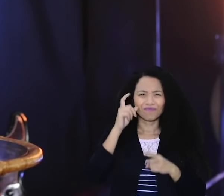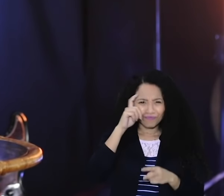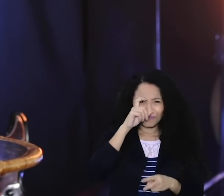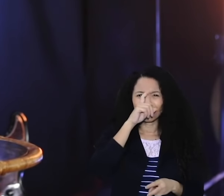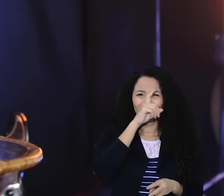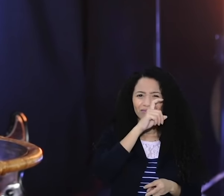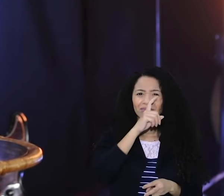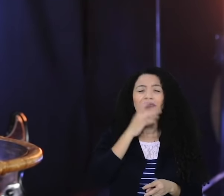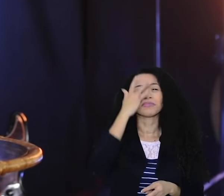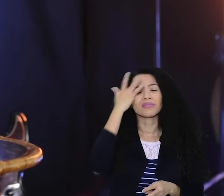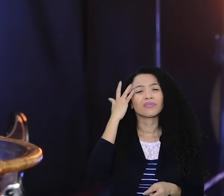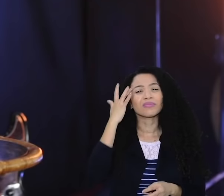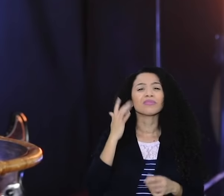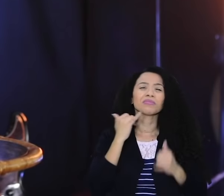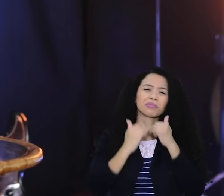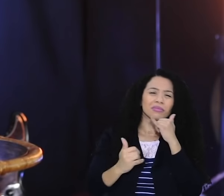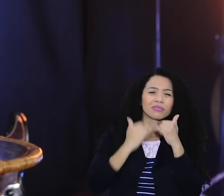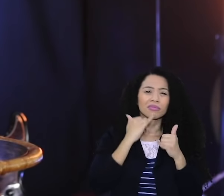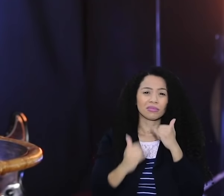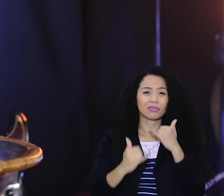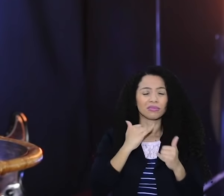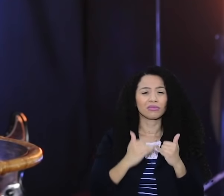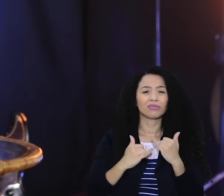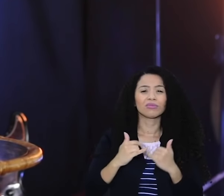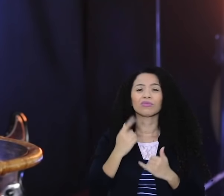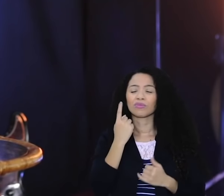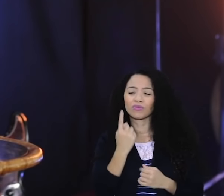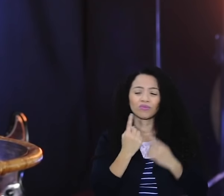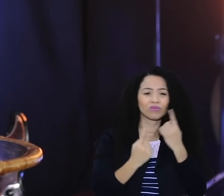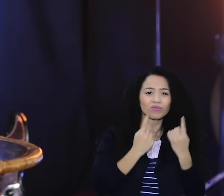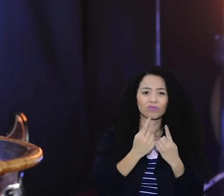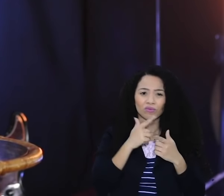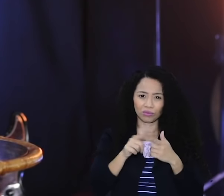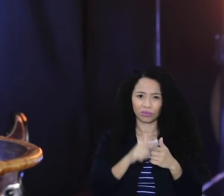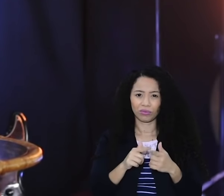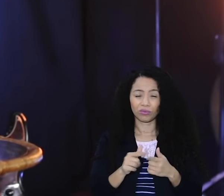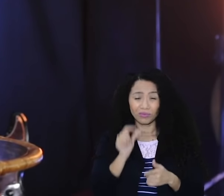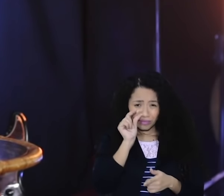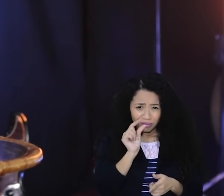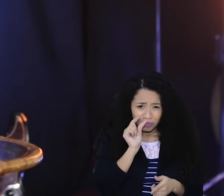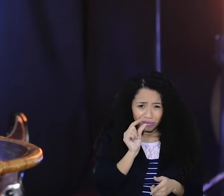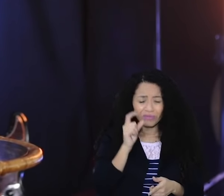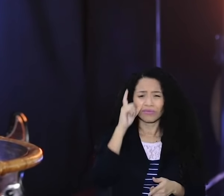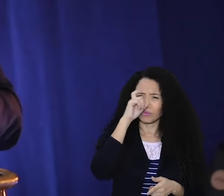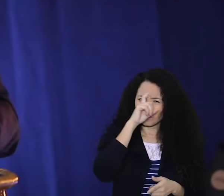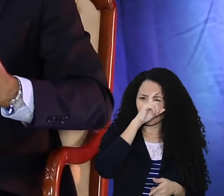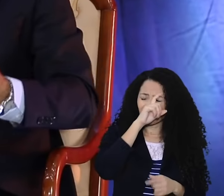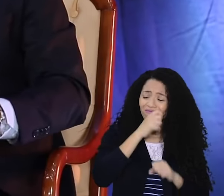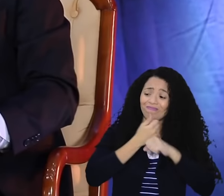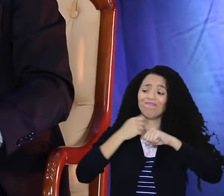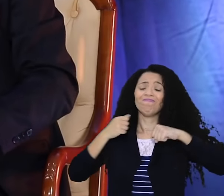eles ficam parecidos um com a outra. Ou seja, uma pequena dificuldade que